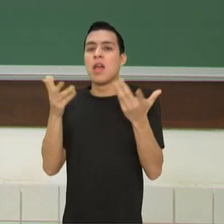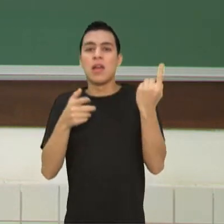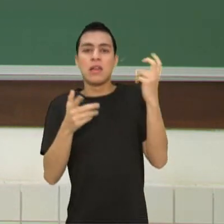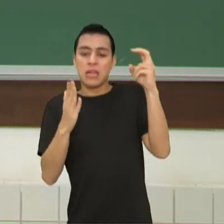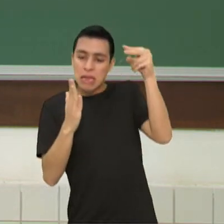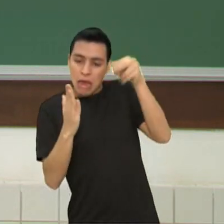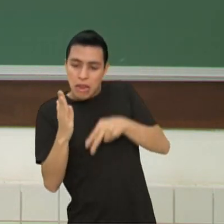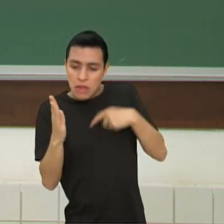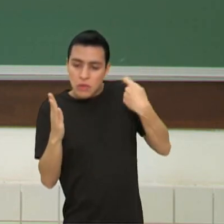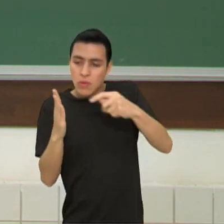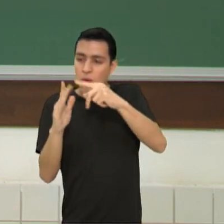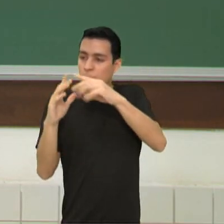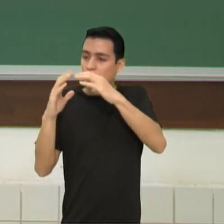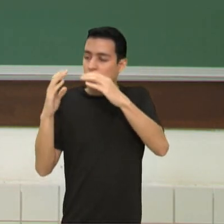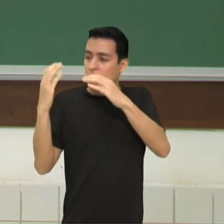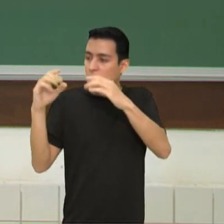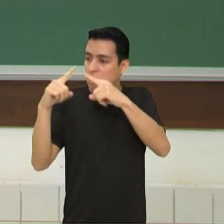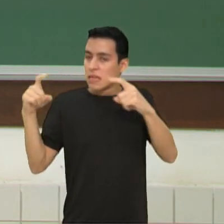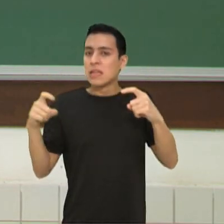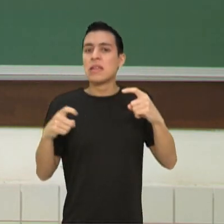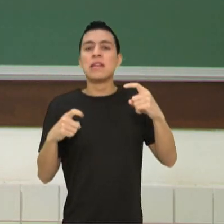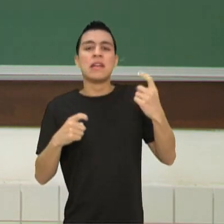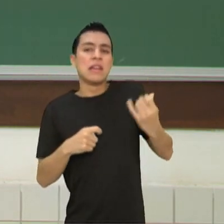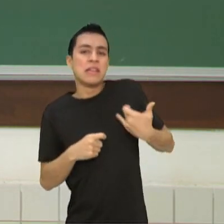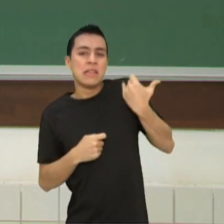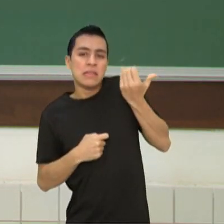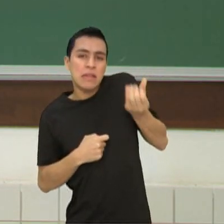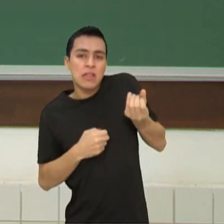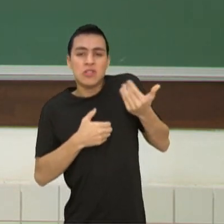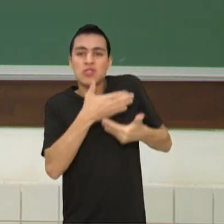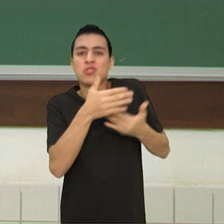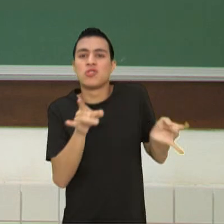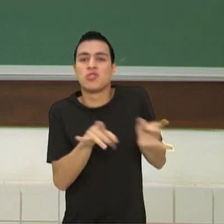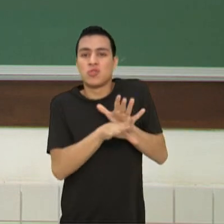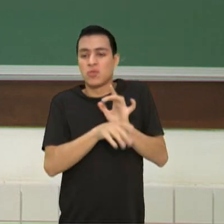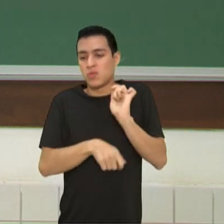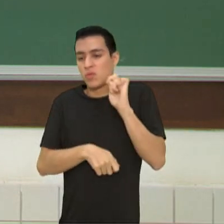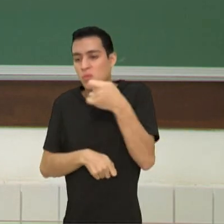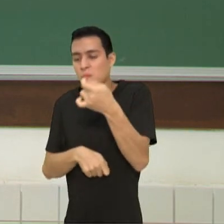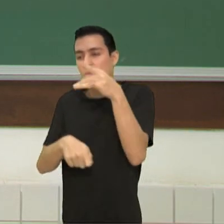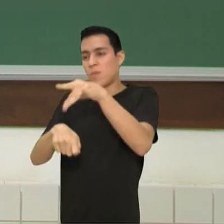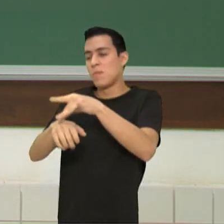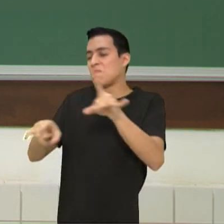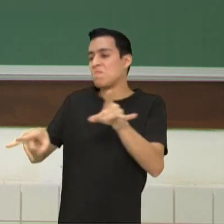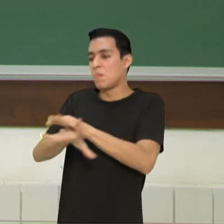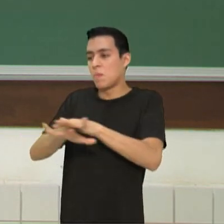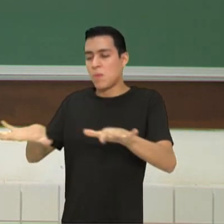a ler sobre ciência, aos 60 anos desenvolve todo o processo sobre uma doença.